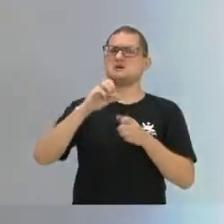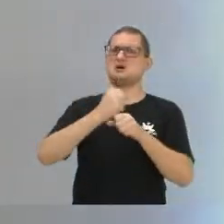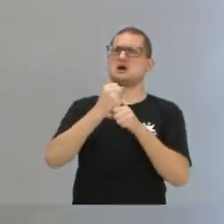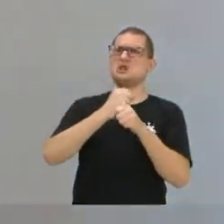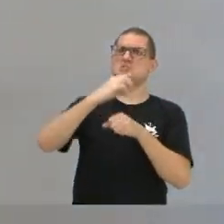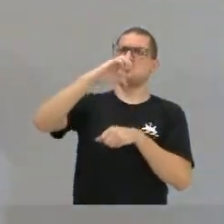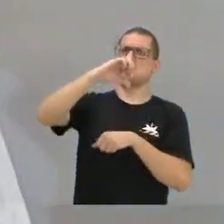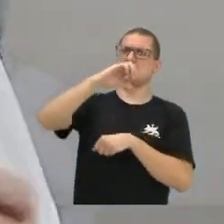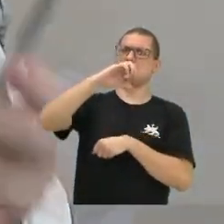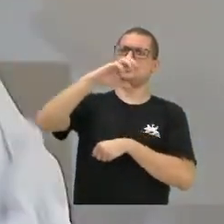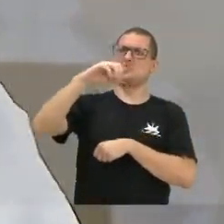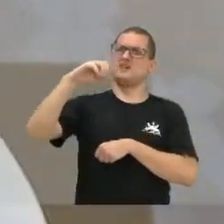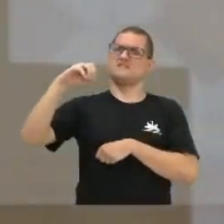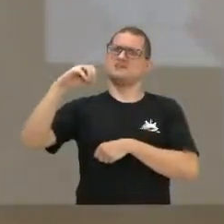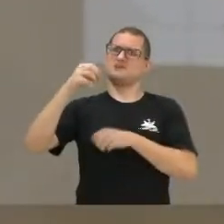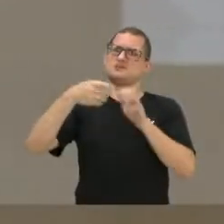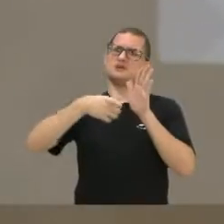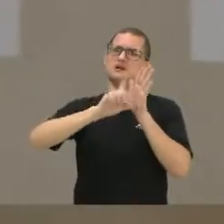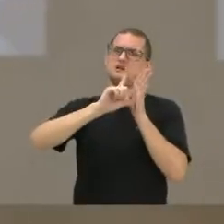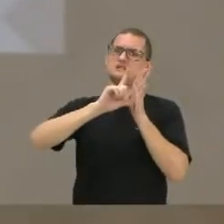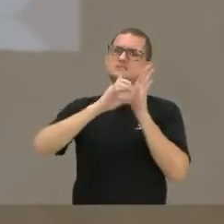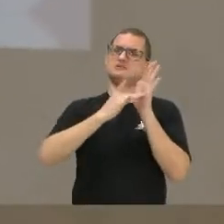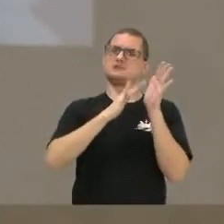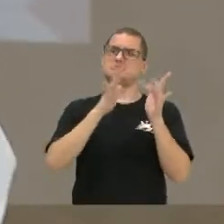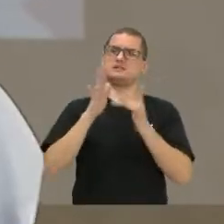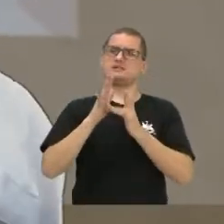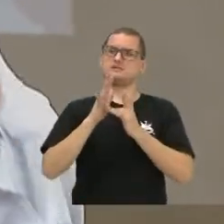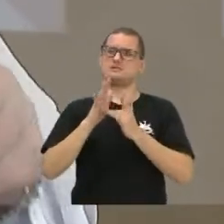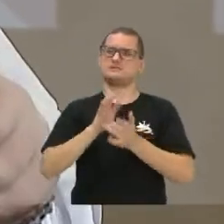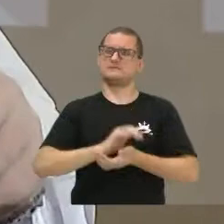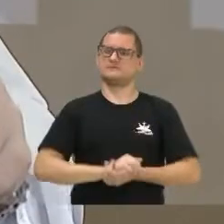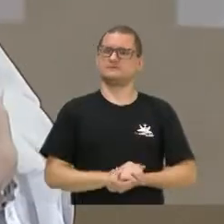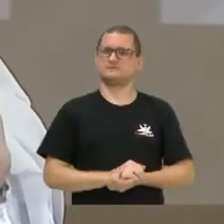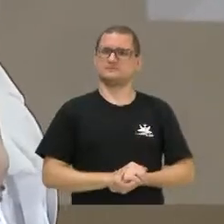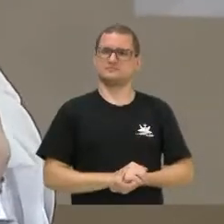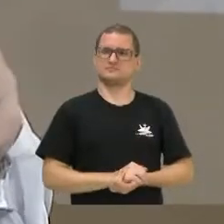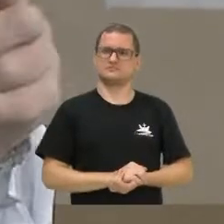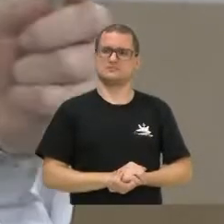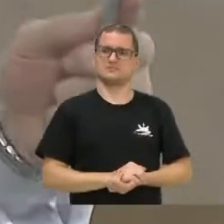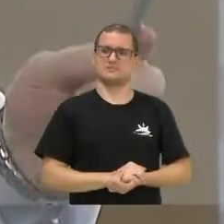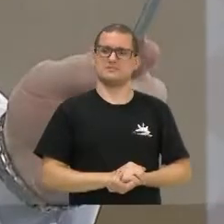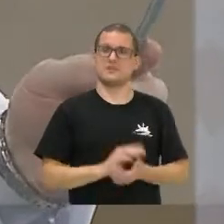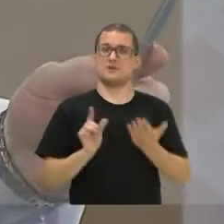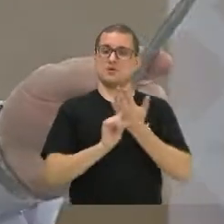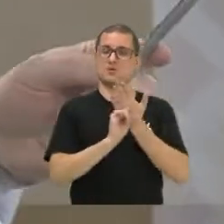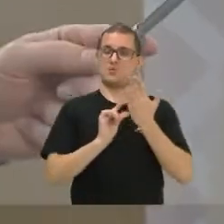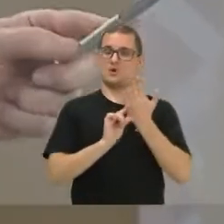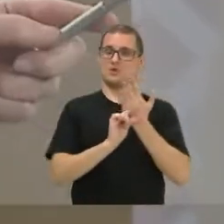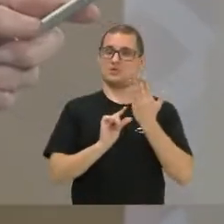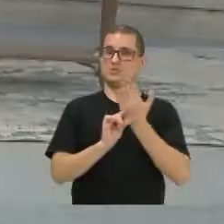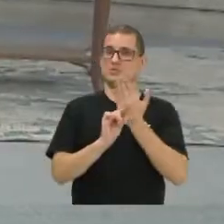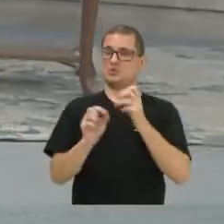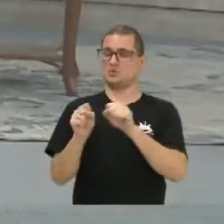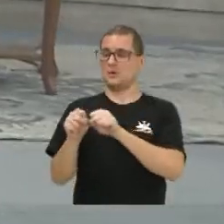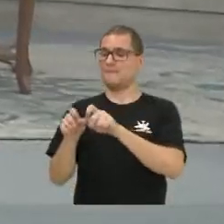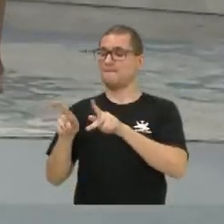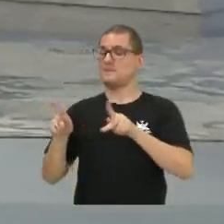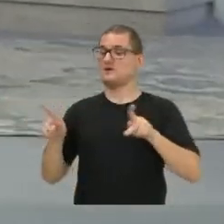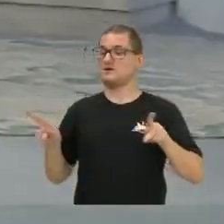am há 900 e 800 o autor do apocalipse